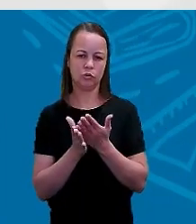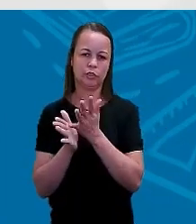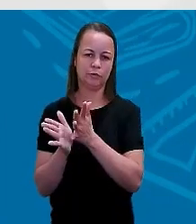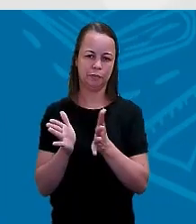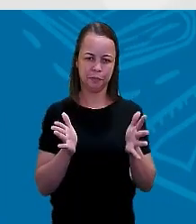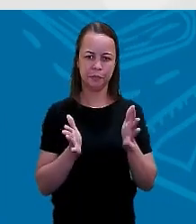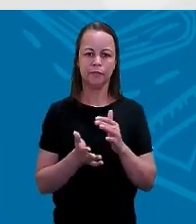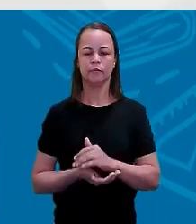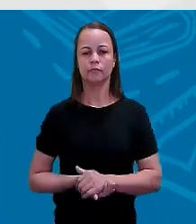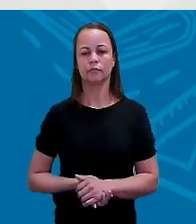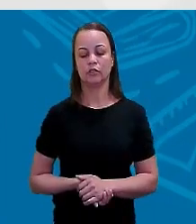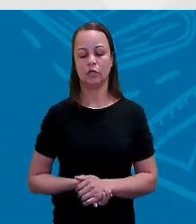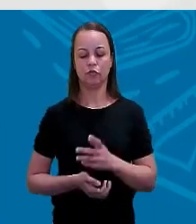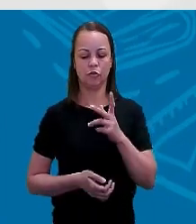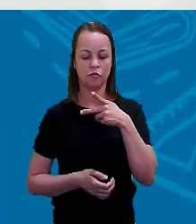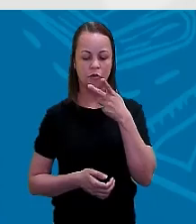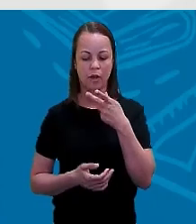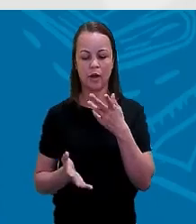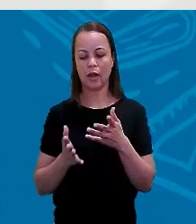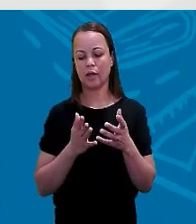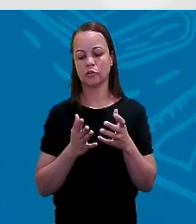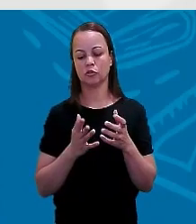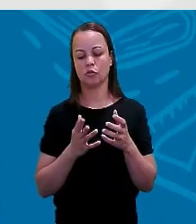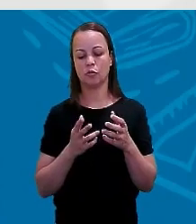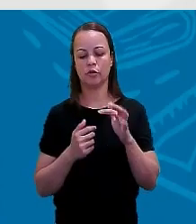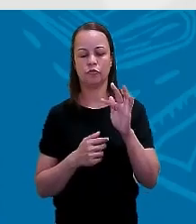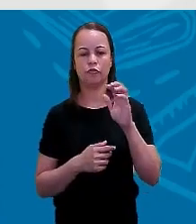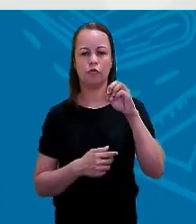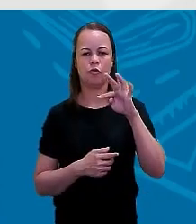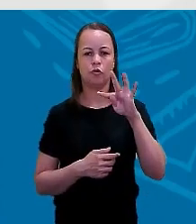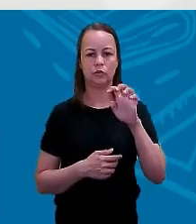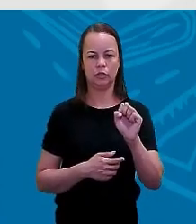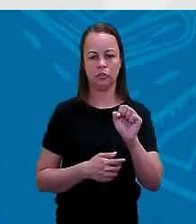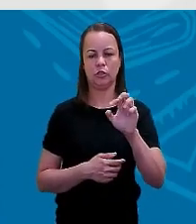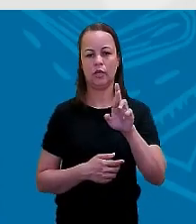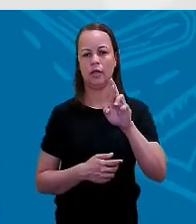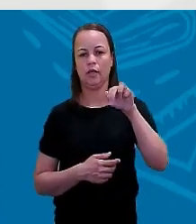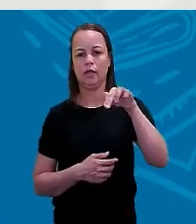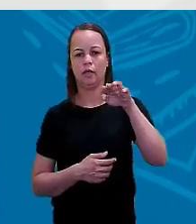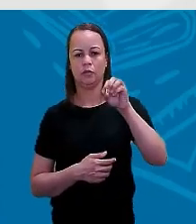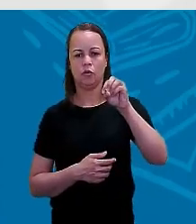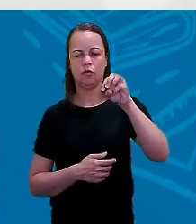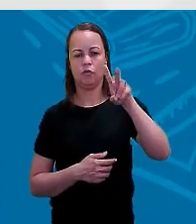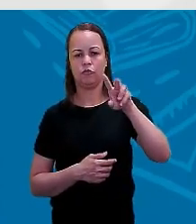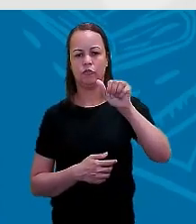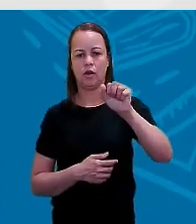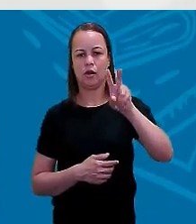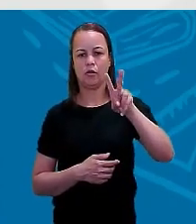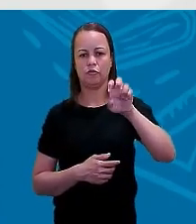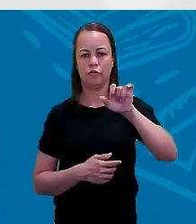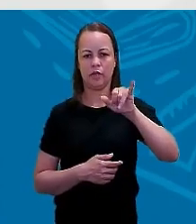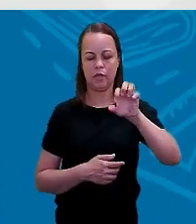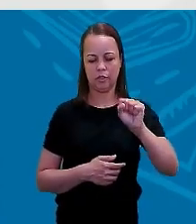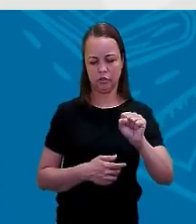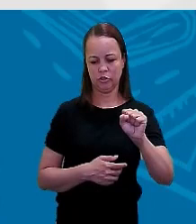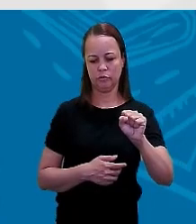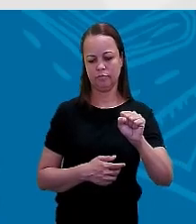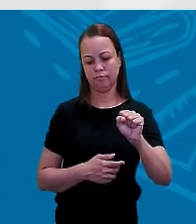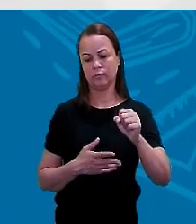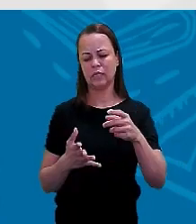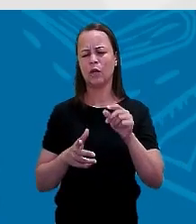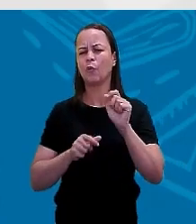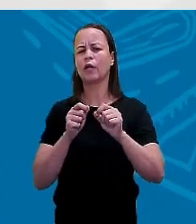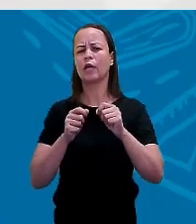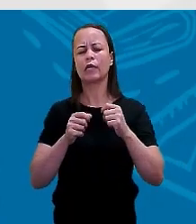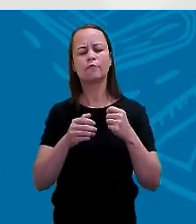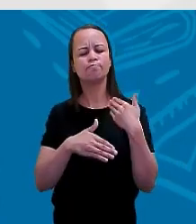falar sobre fontes renováveis e não renováveis. Como o próprio nome sugere, o que é renovável é aquilo